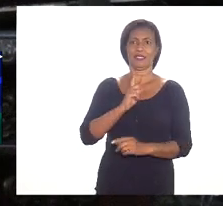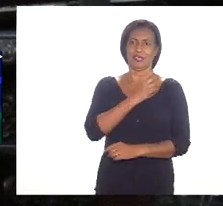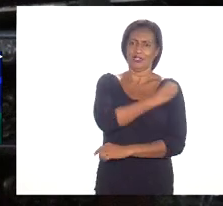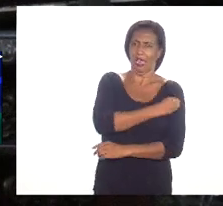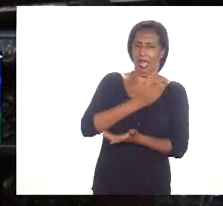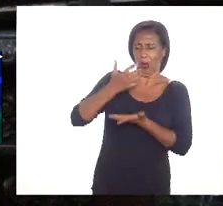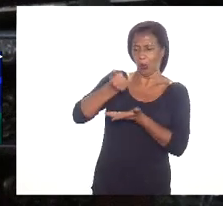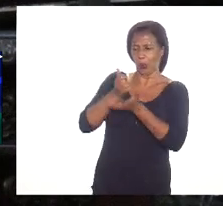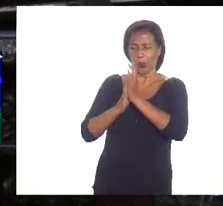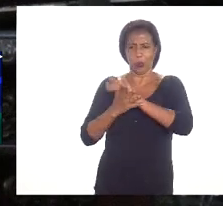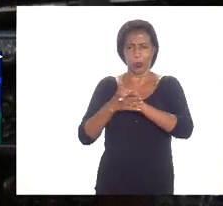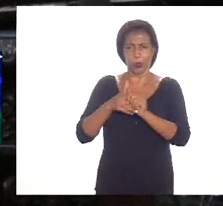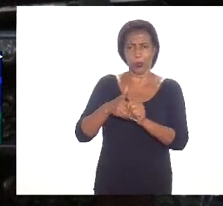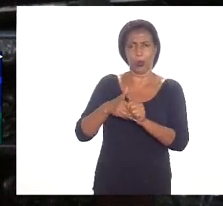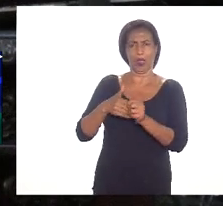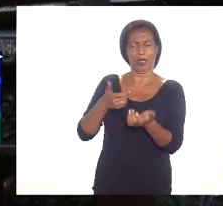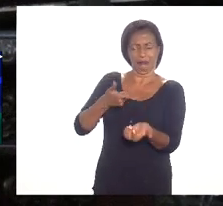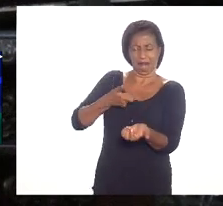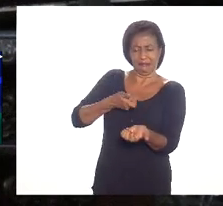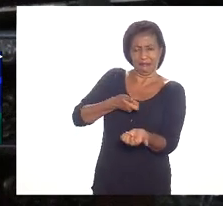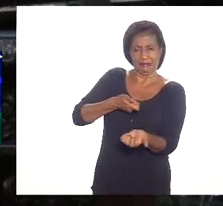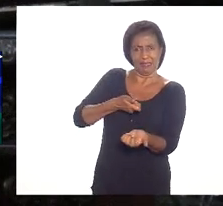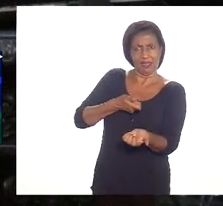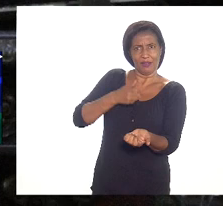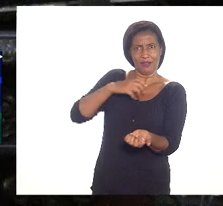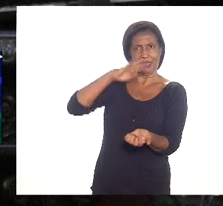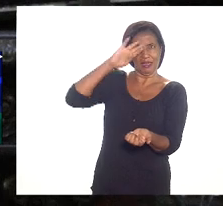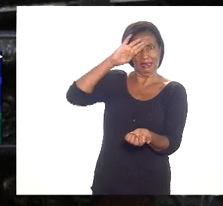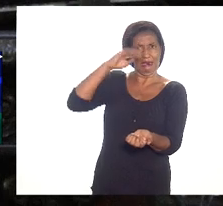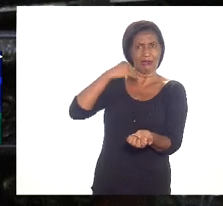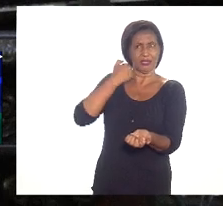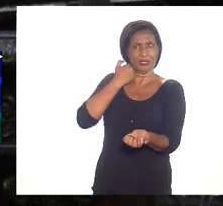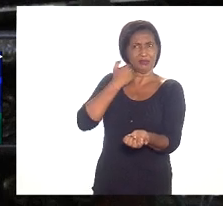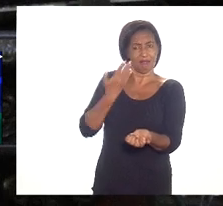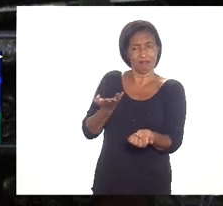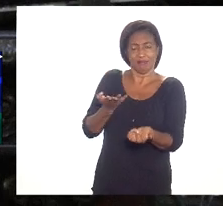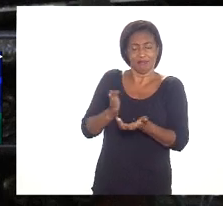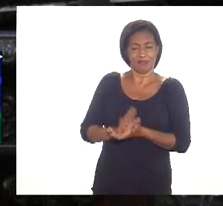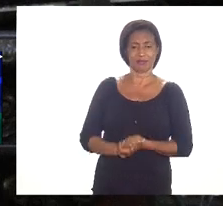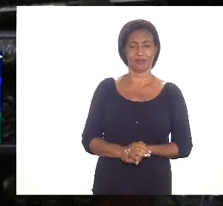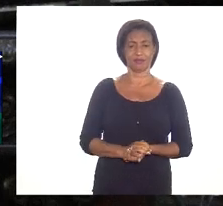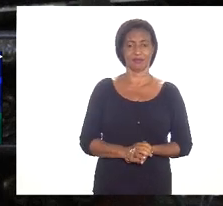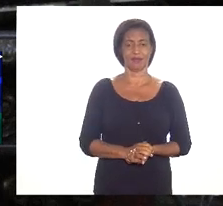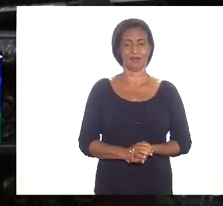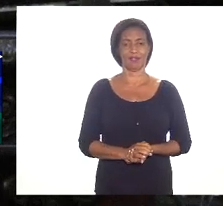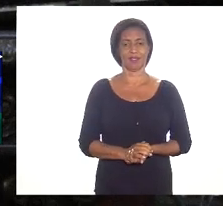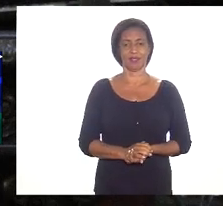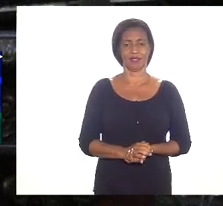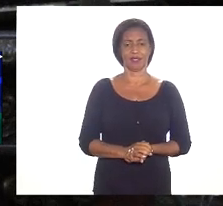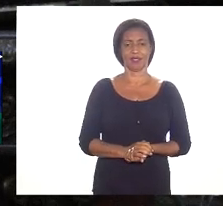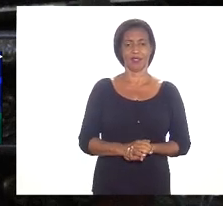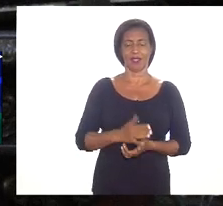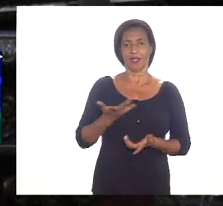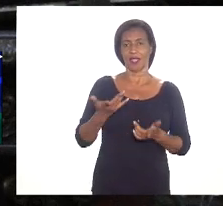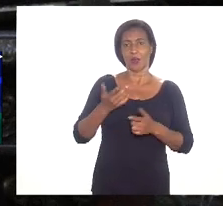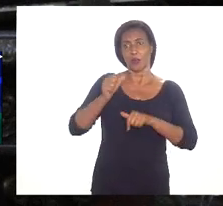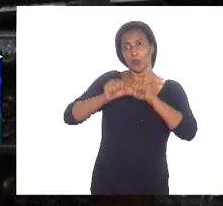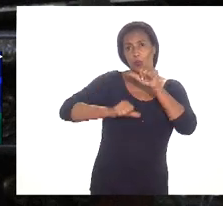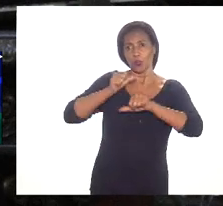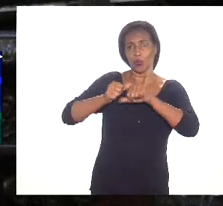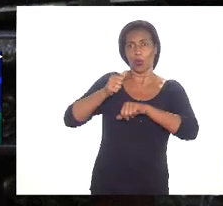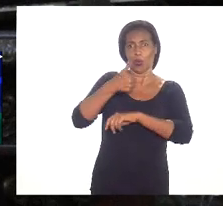de temperatura e não tem questão de ordem e façamos o para 13 e 13 e 15